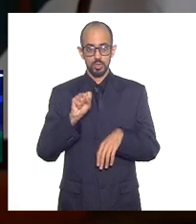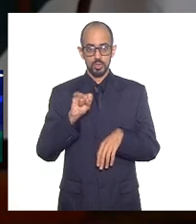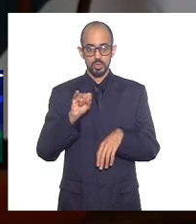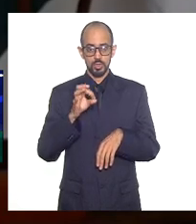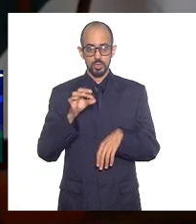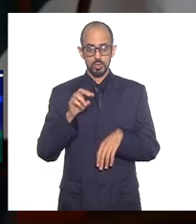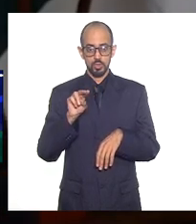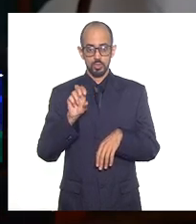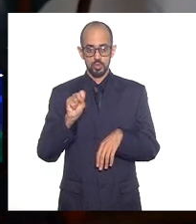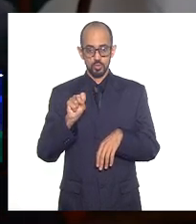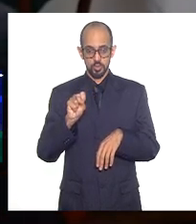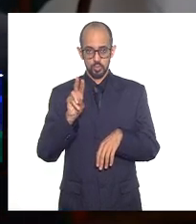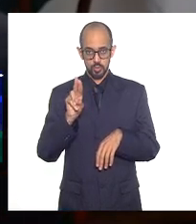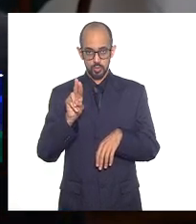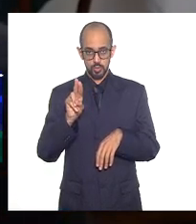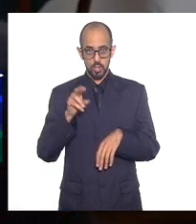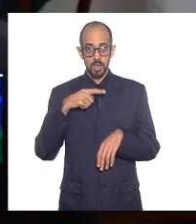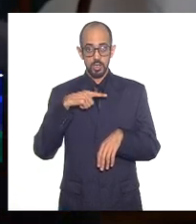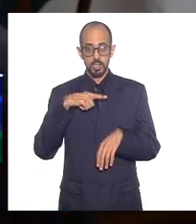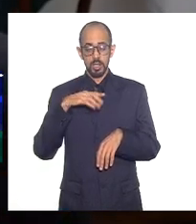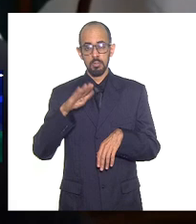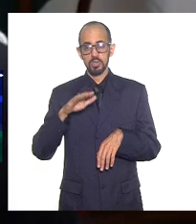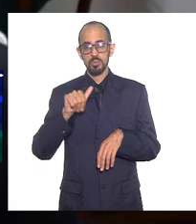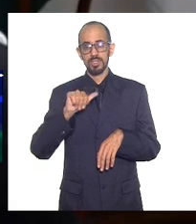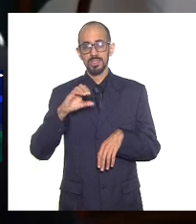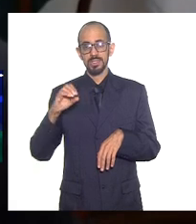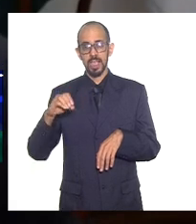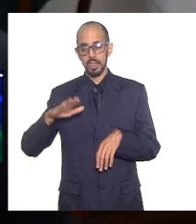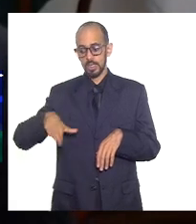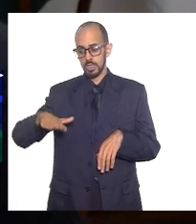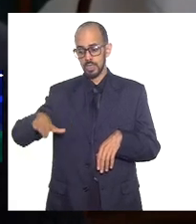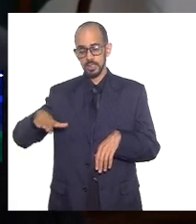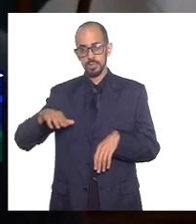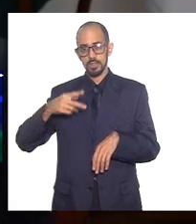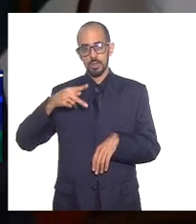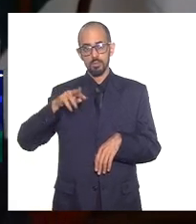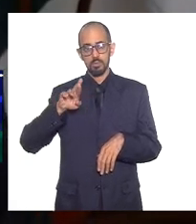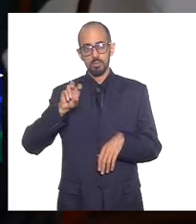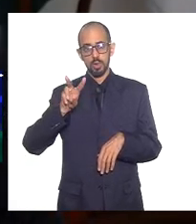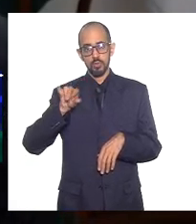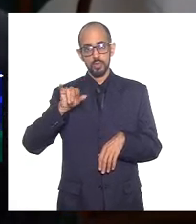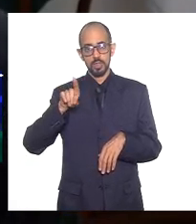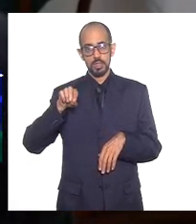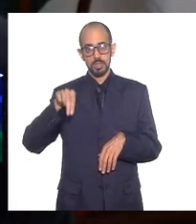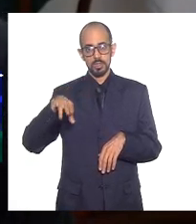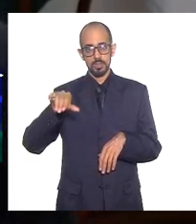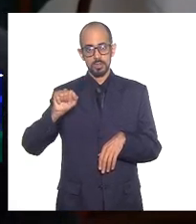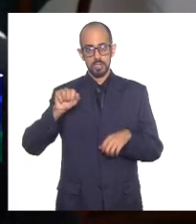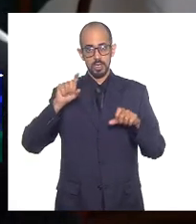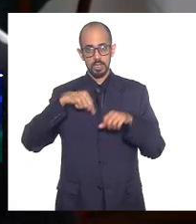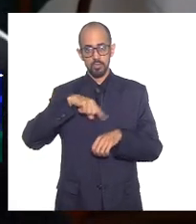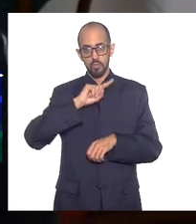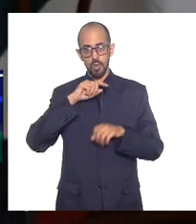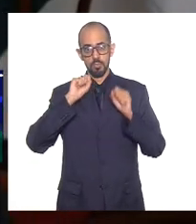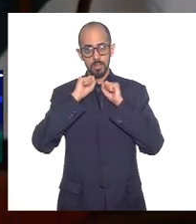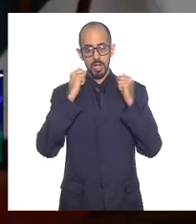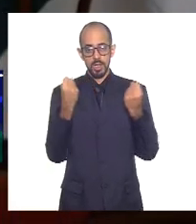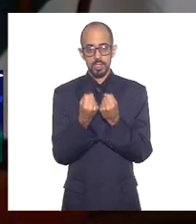que nesse momento tem mais de 100 crianças da Providência fazendo, competindo no Maracanã jiu-jitsu.